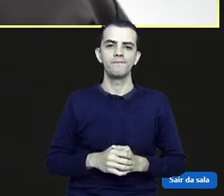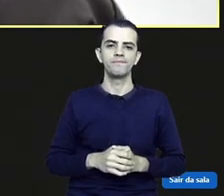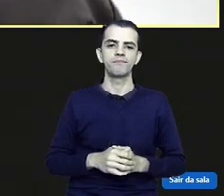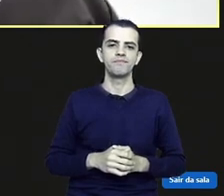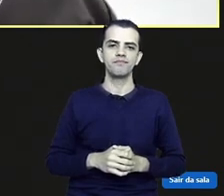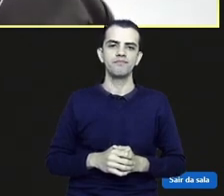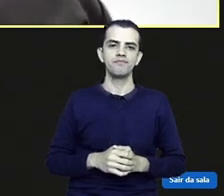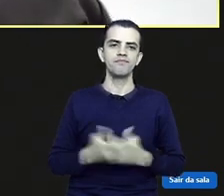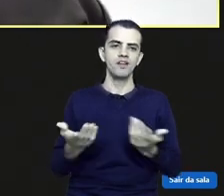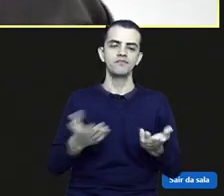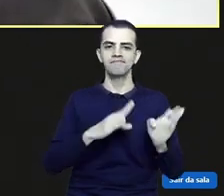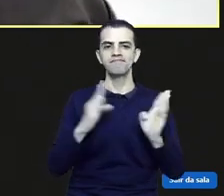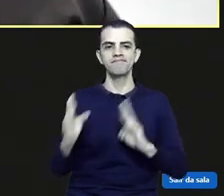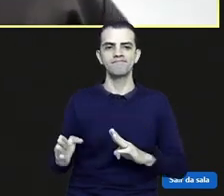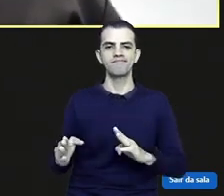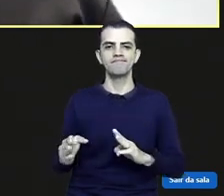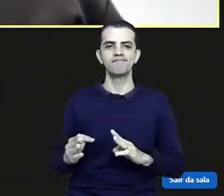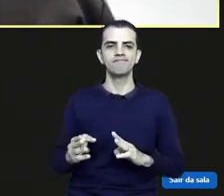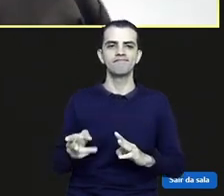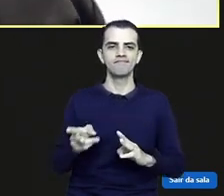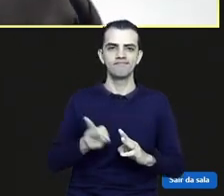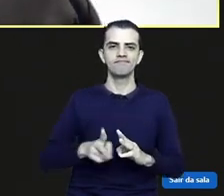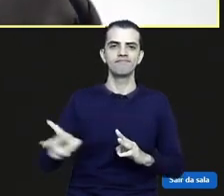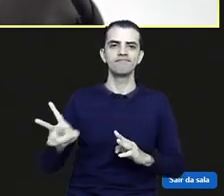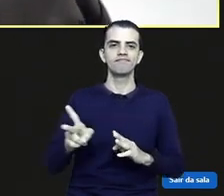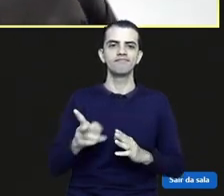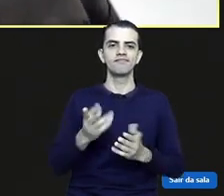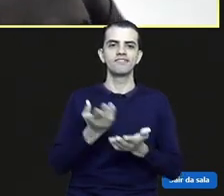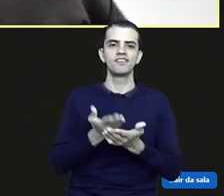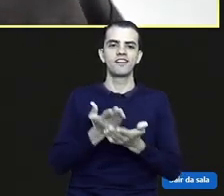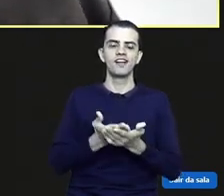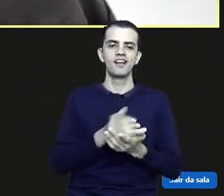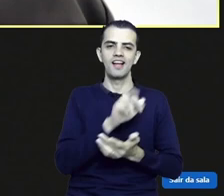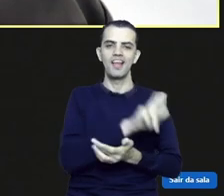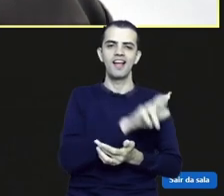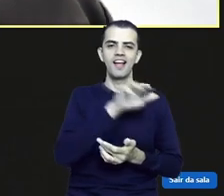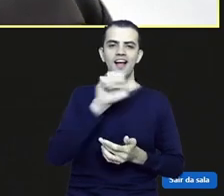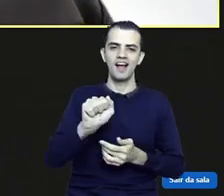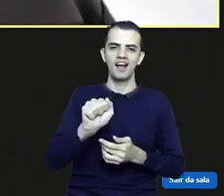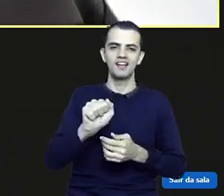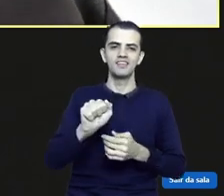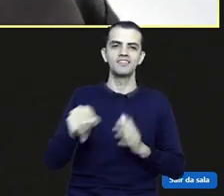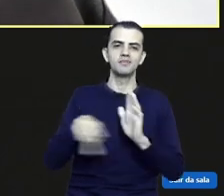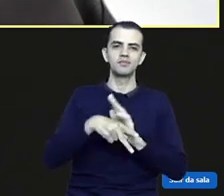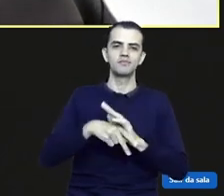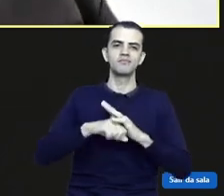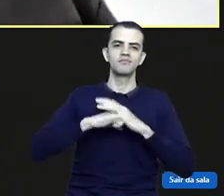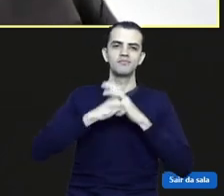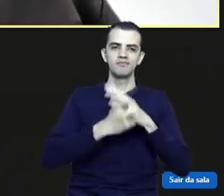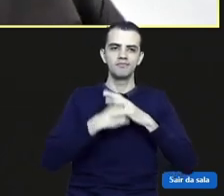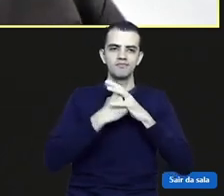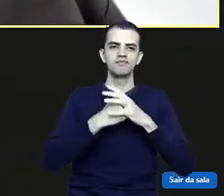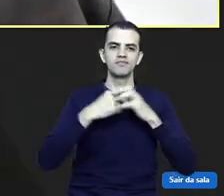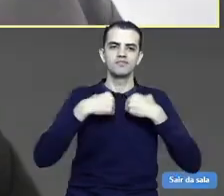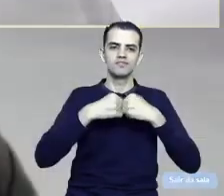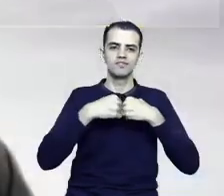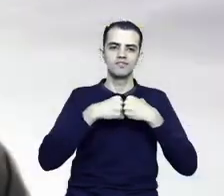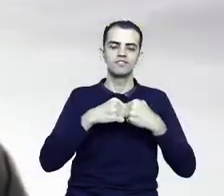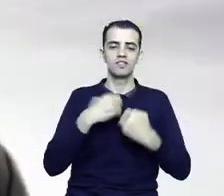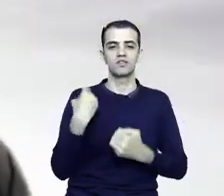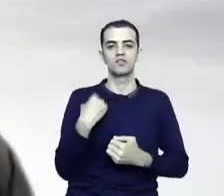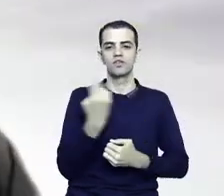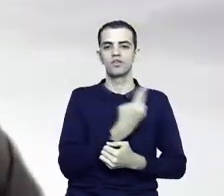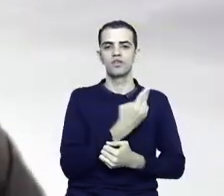Vamos seguir, então, com a nossa aula, que é a realidade aumentada na ortopedia. Meu nome é Bruno, falo do interior de Santa Catarina, uma